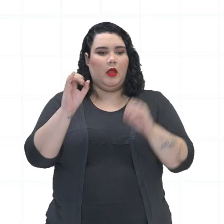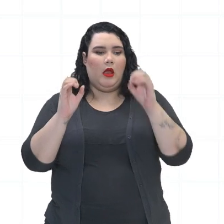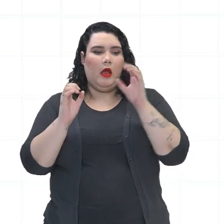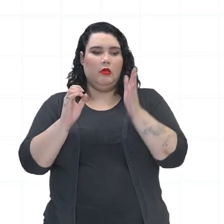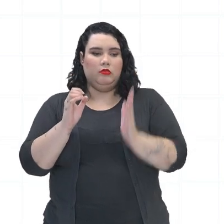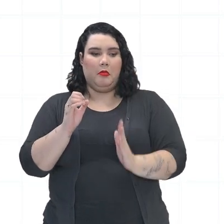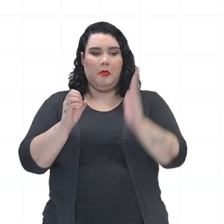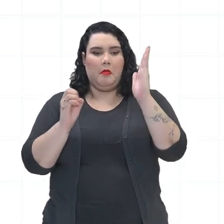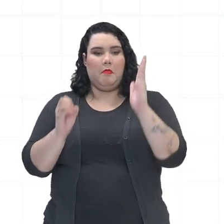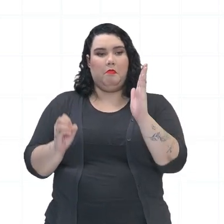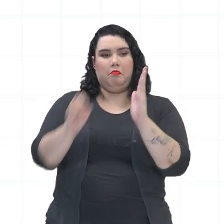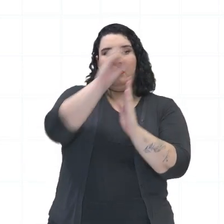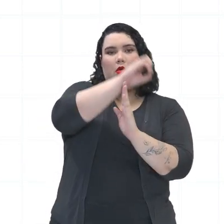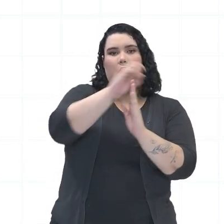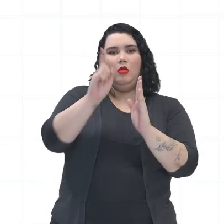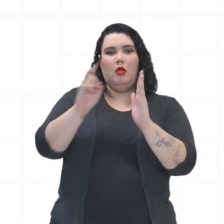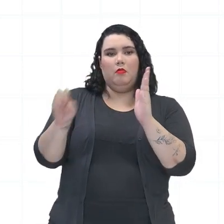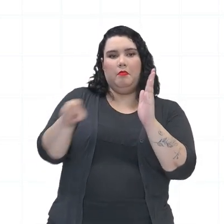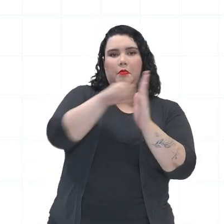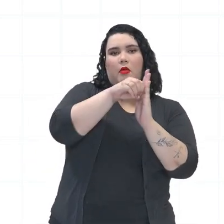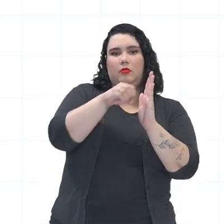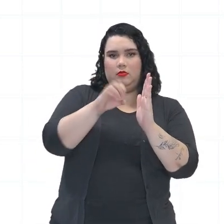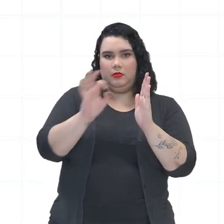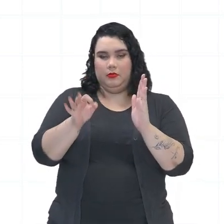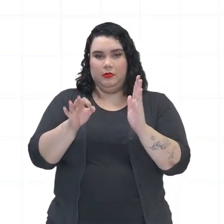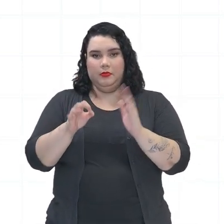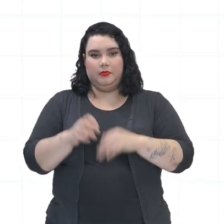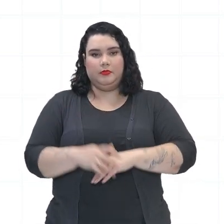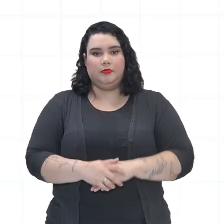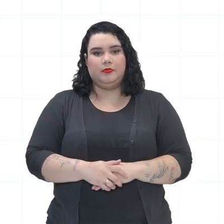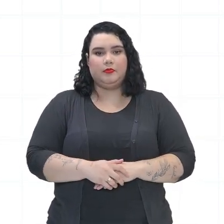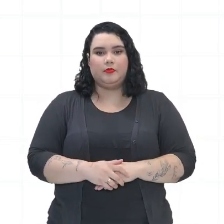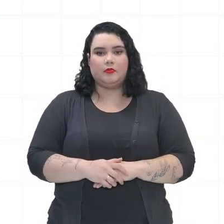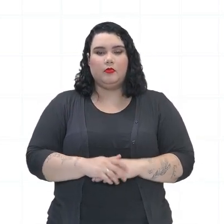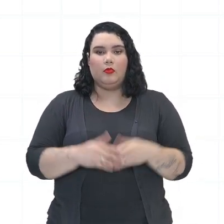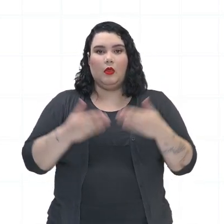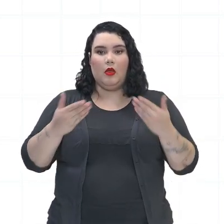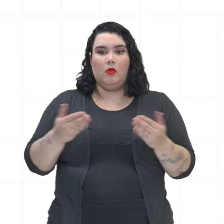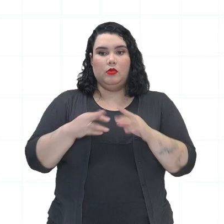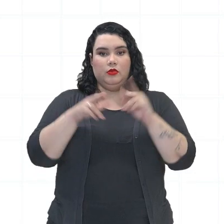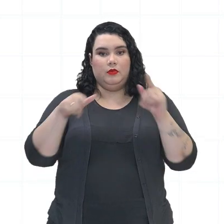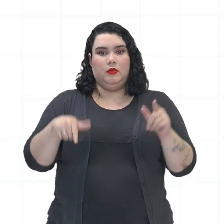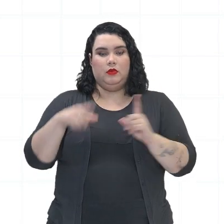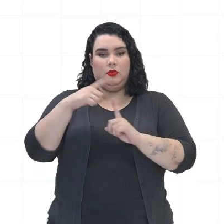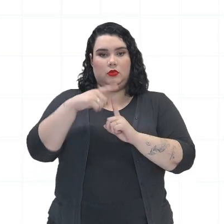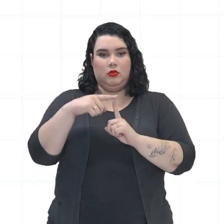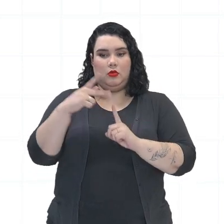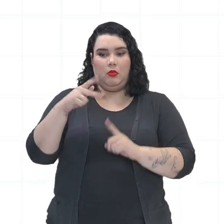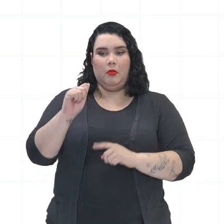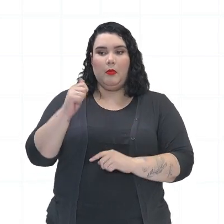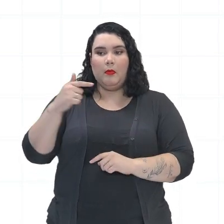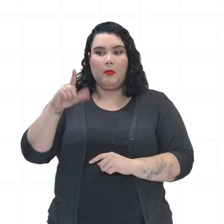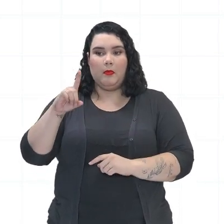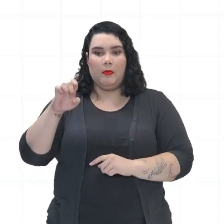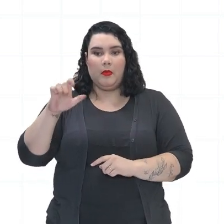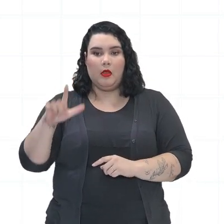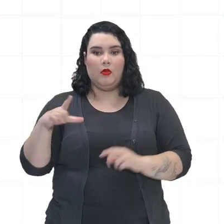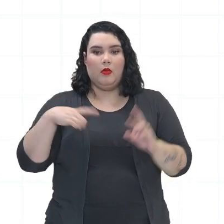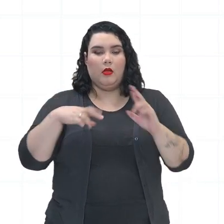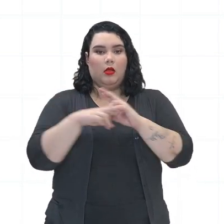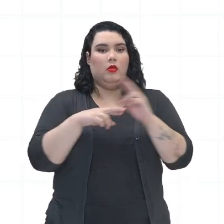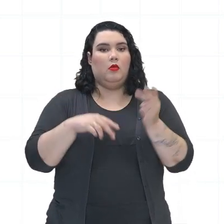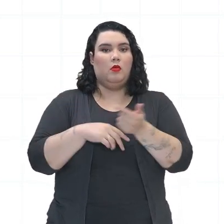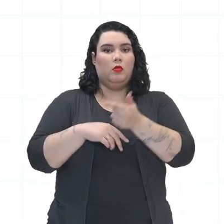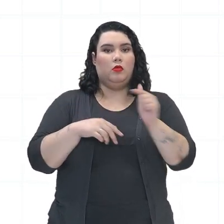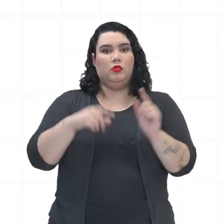do navio. E aí assim ficou, certo? Então, o diferencial do pádel em relação a outros desportos de raquete é